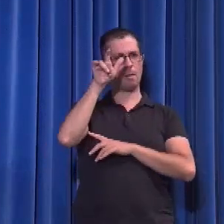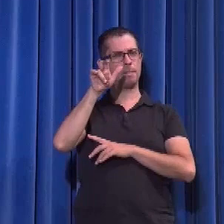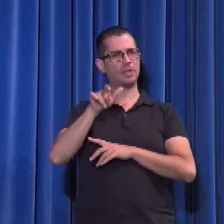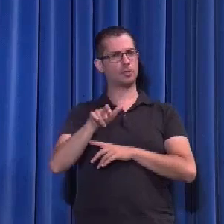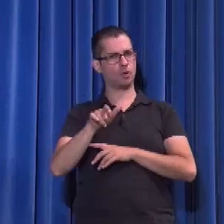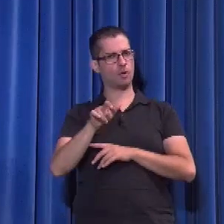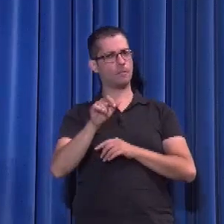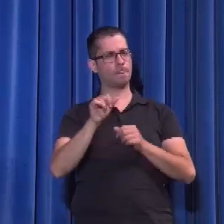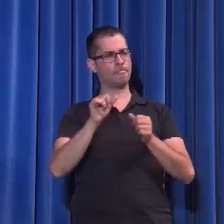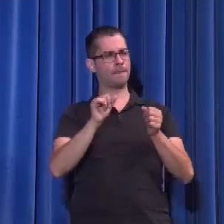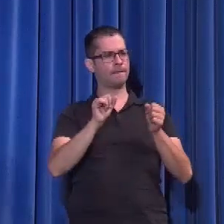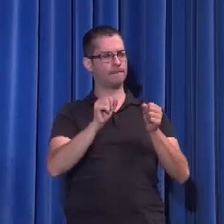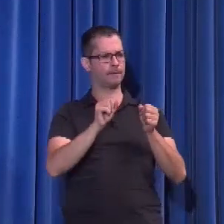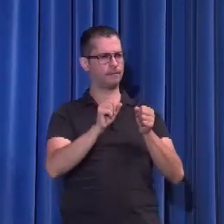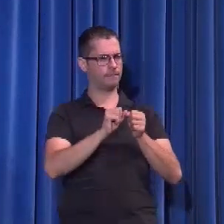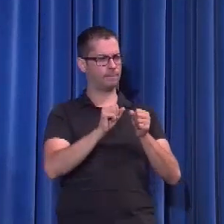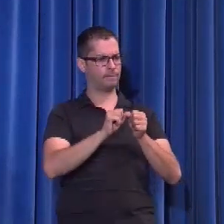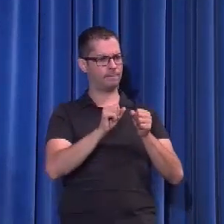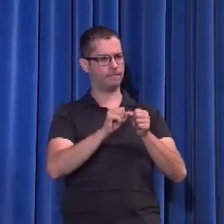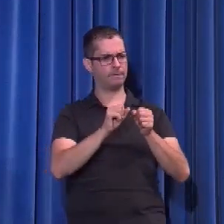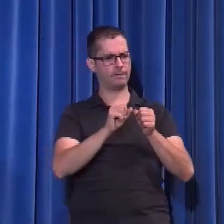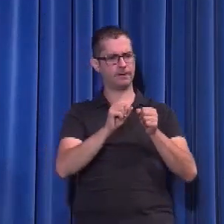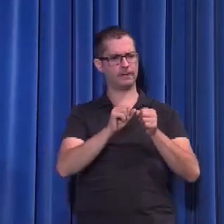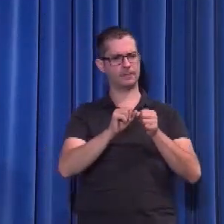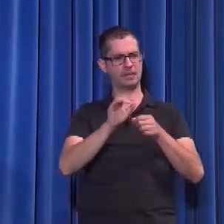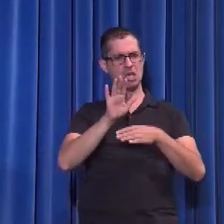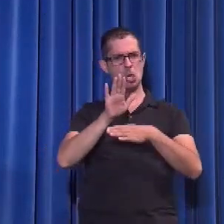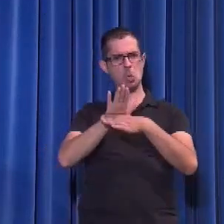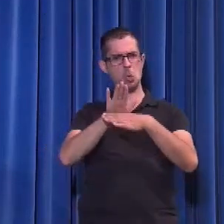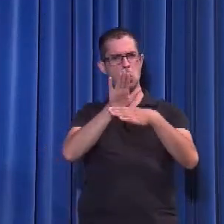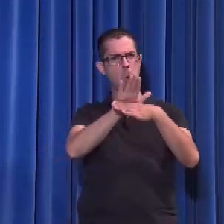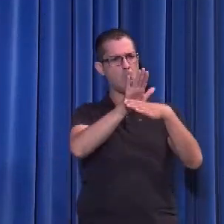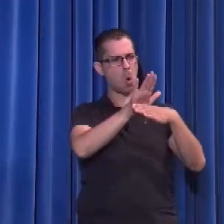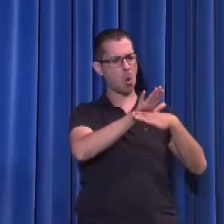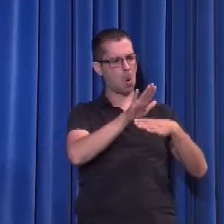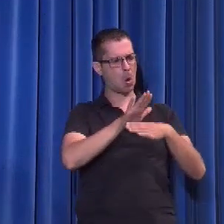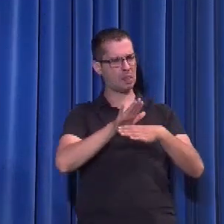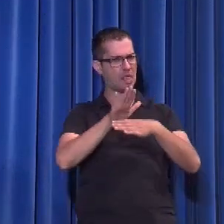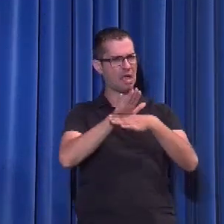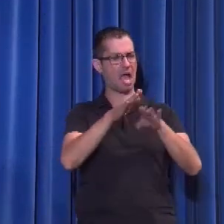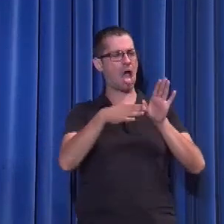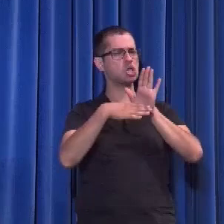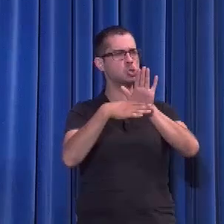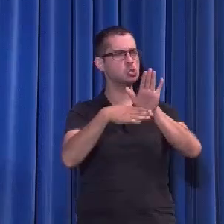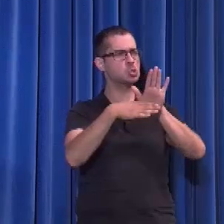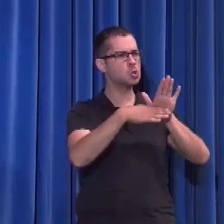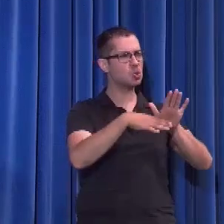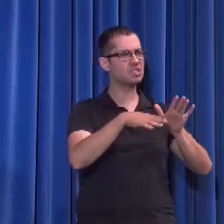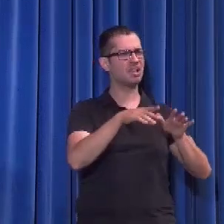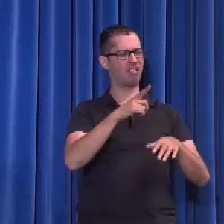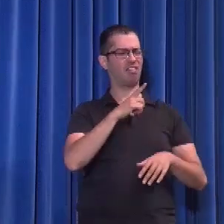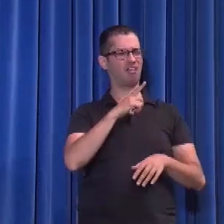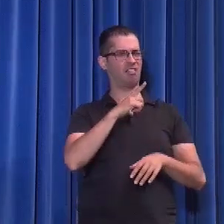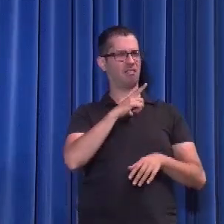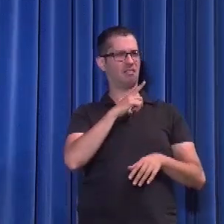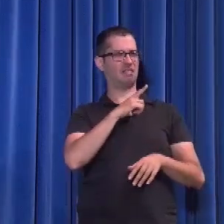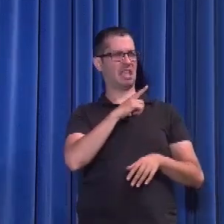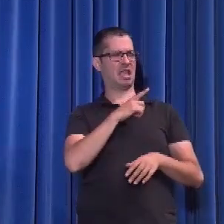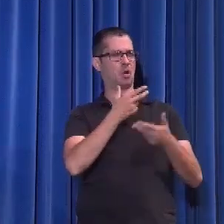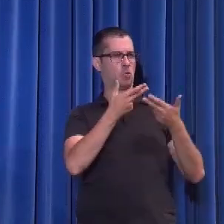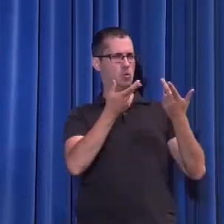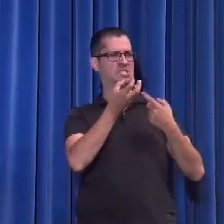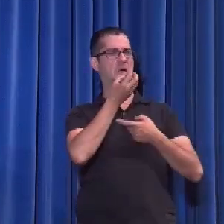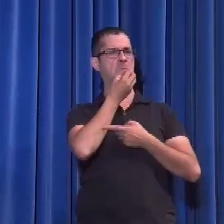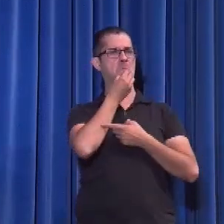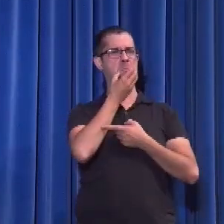exerça filantropia, esta pessoa, por exercer a sua filantropia, tem algo de bom